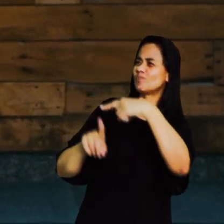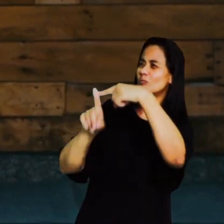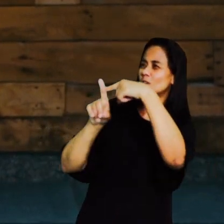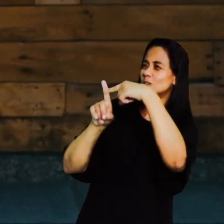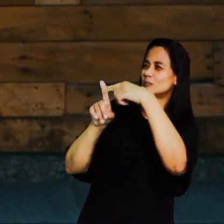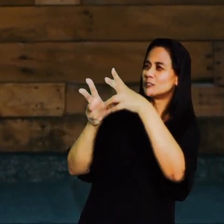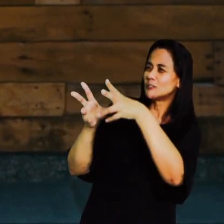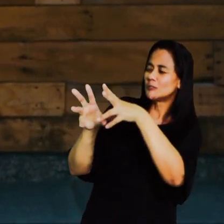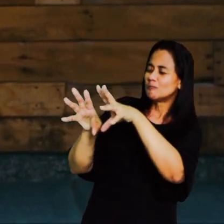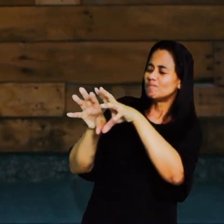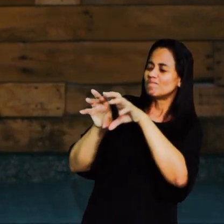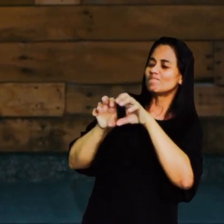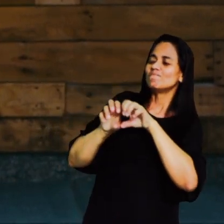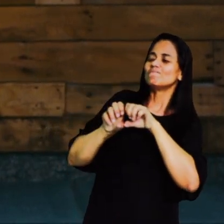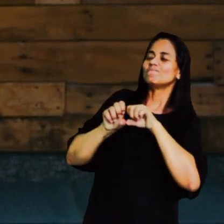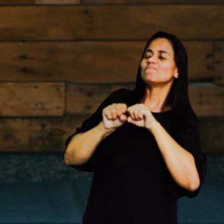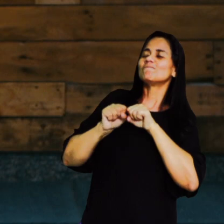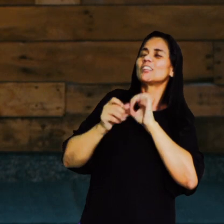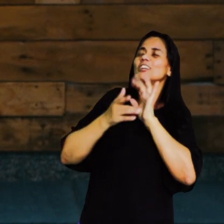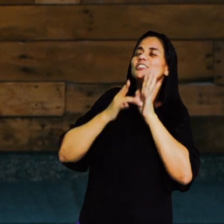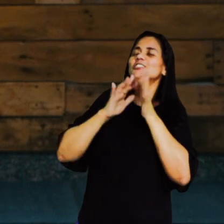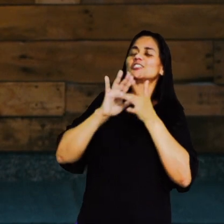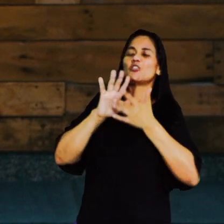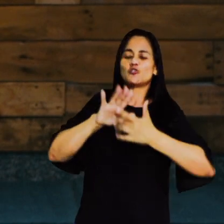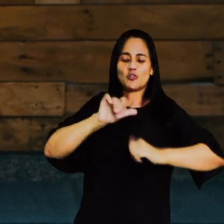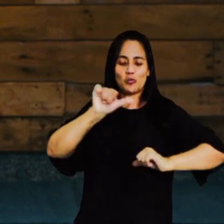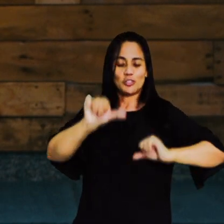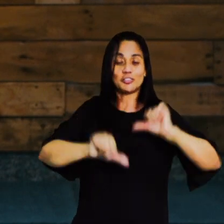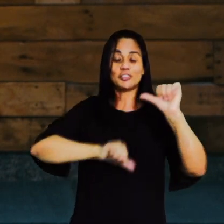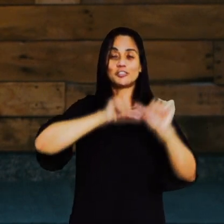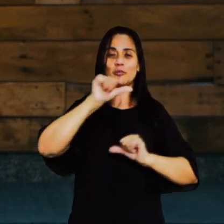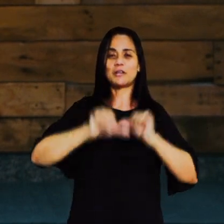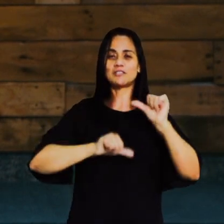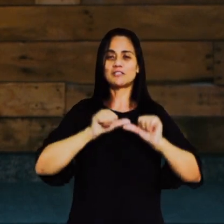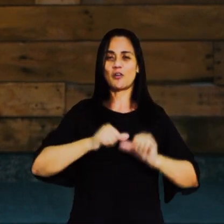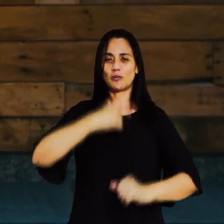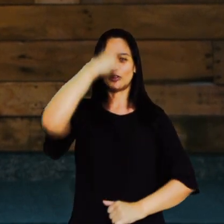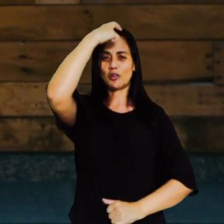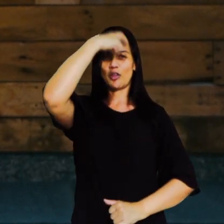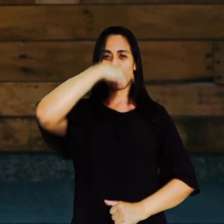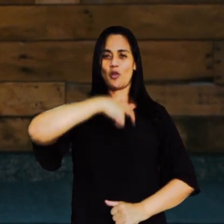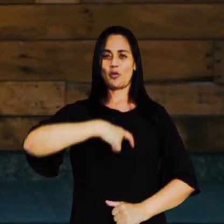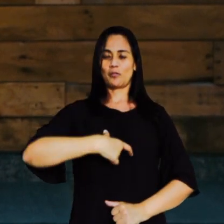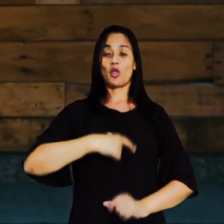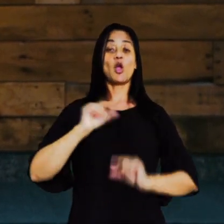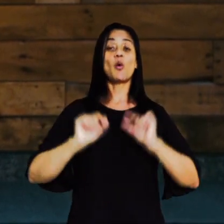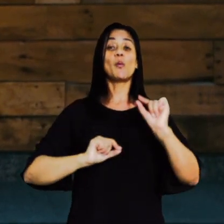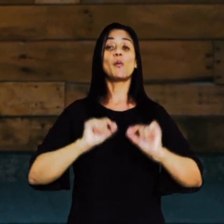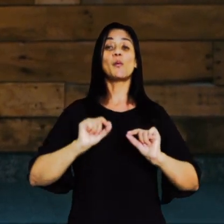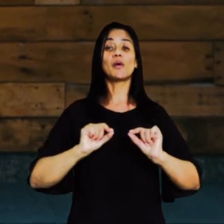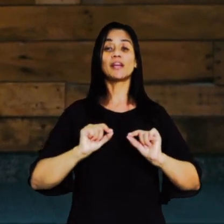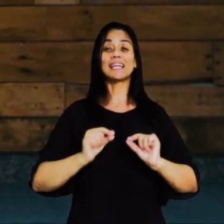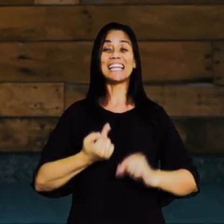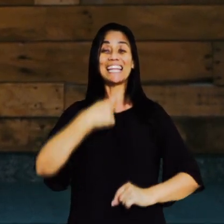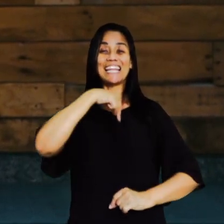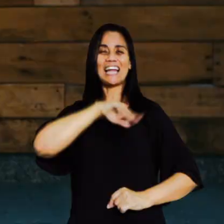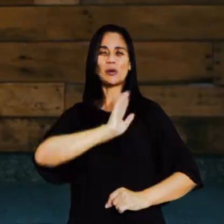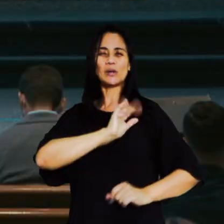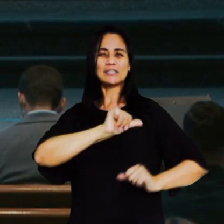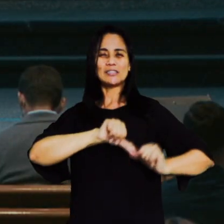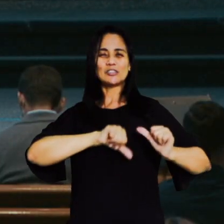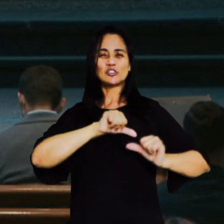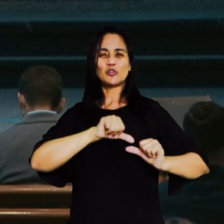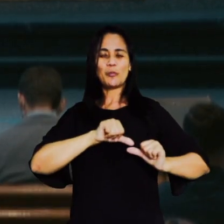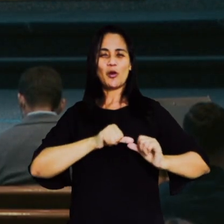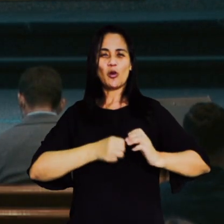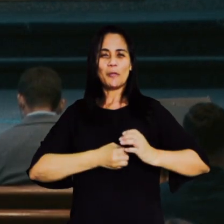de uma transformação verdadeira na cruz, de um novo nascimento, é um desejo sobrenatural para nós, mas natural para o Espírito Santo,